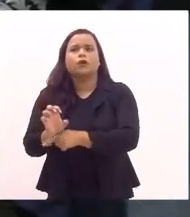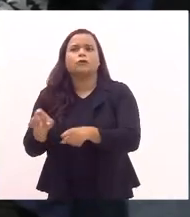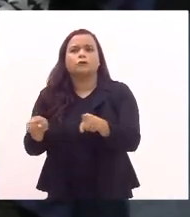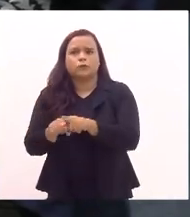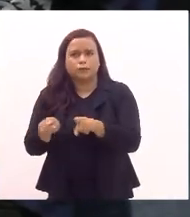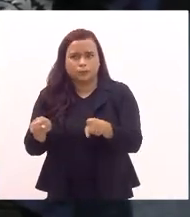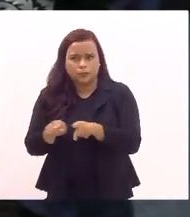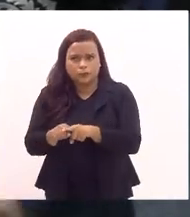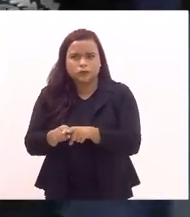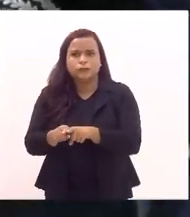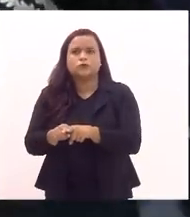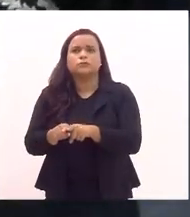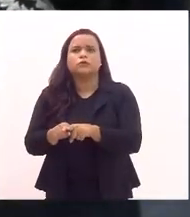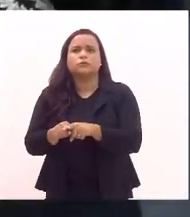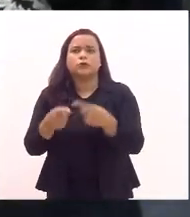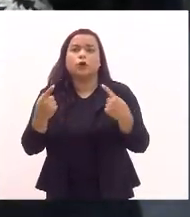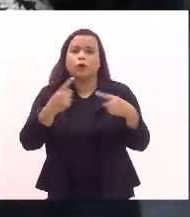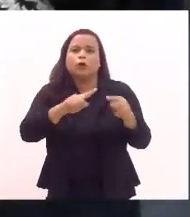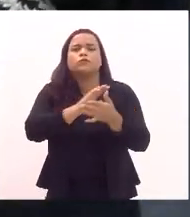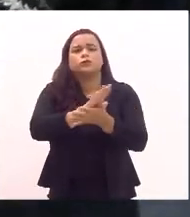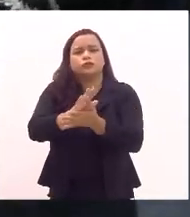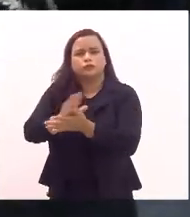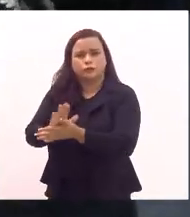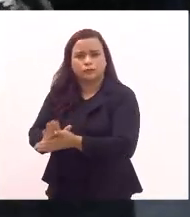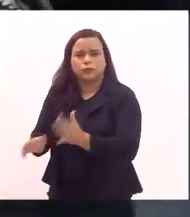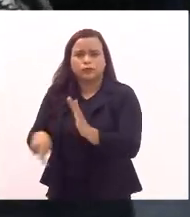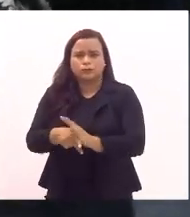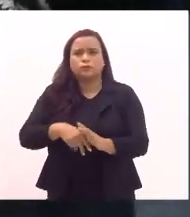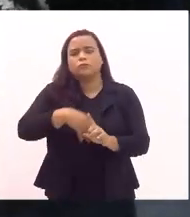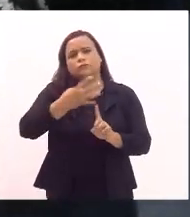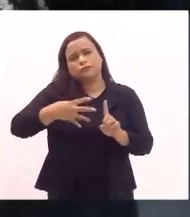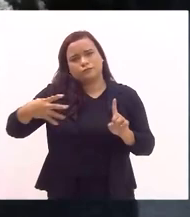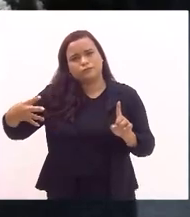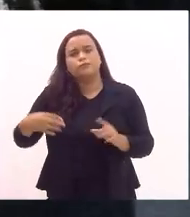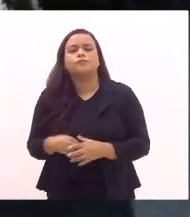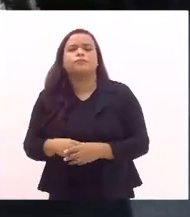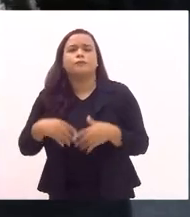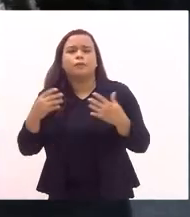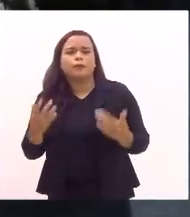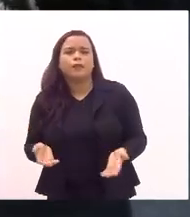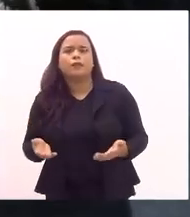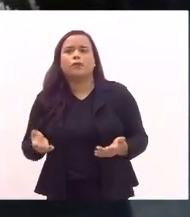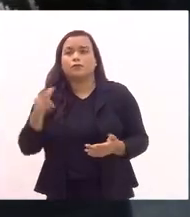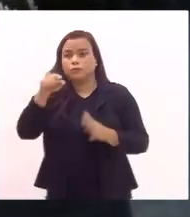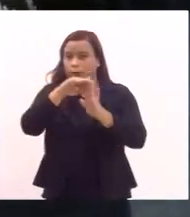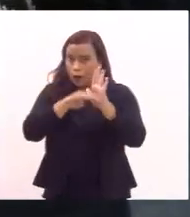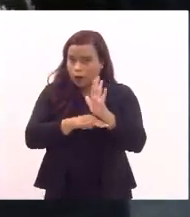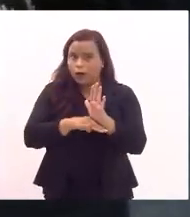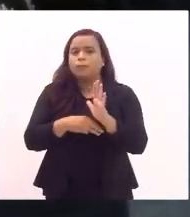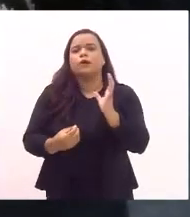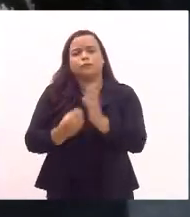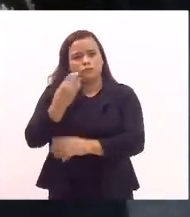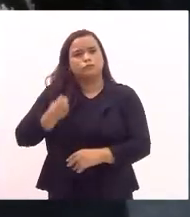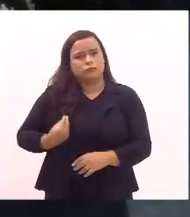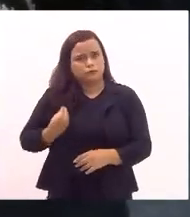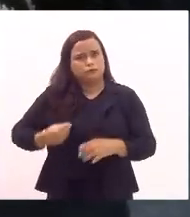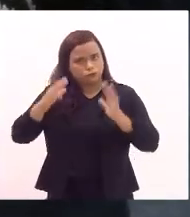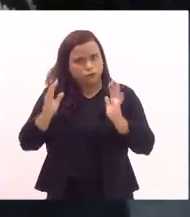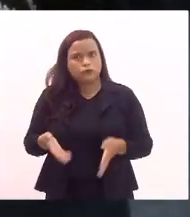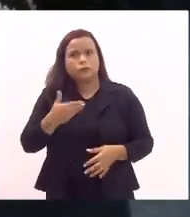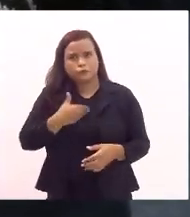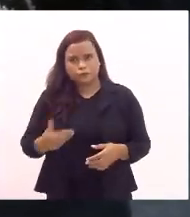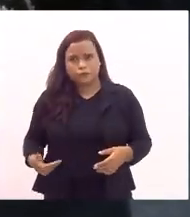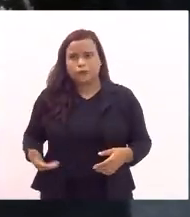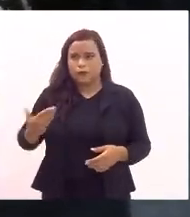dia quatro discriminações LGBT I portanto esse programa existe no governo ele desiste antes